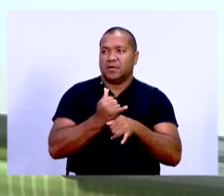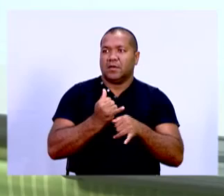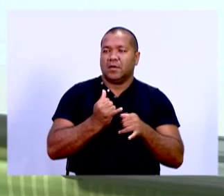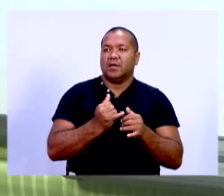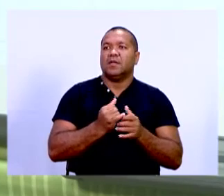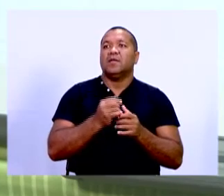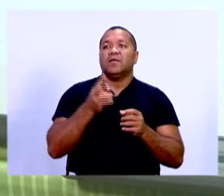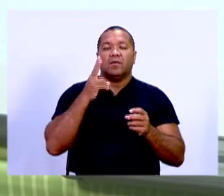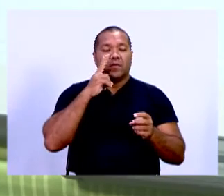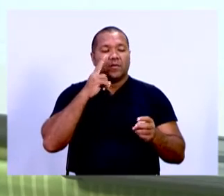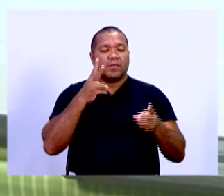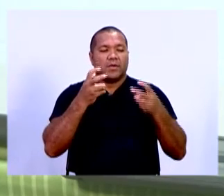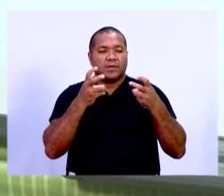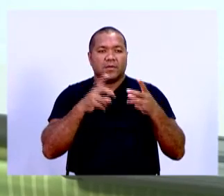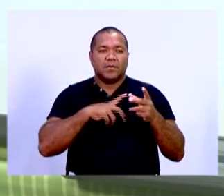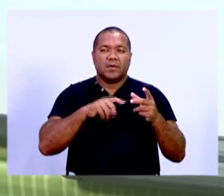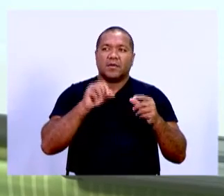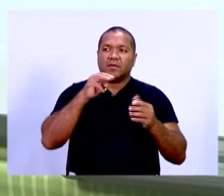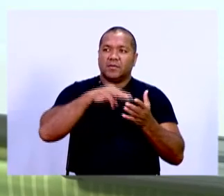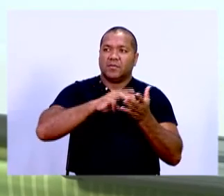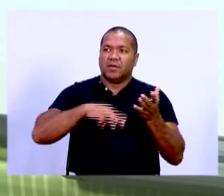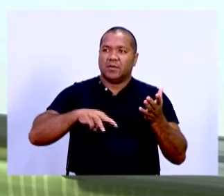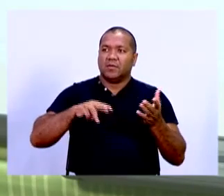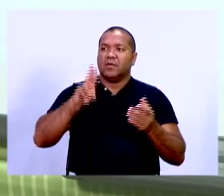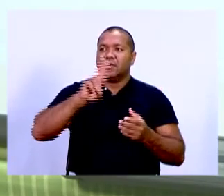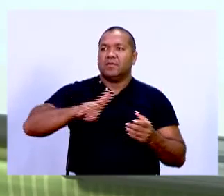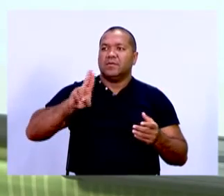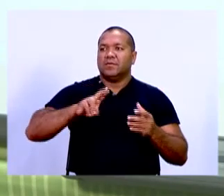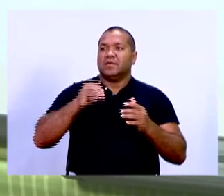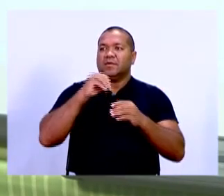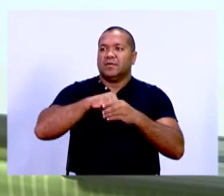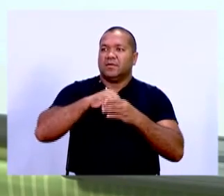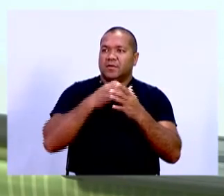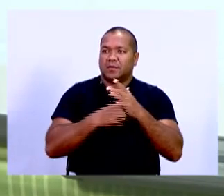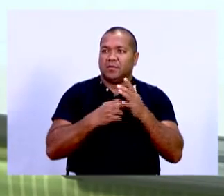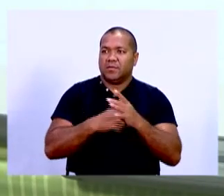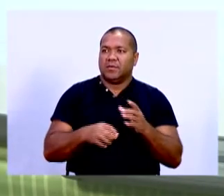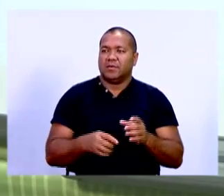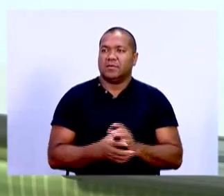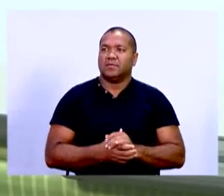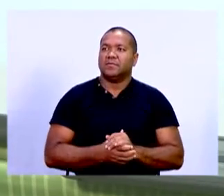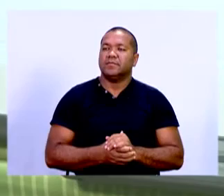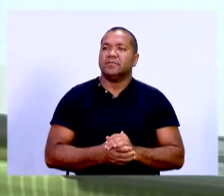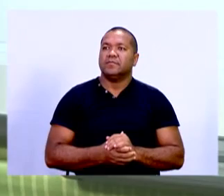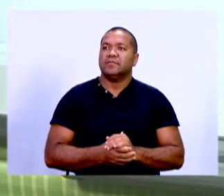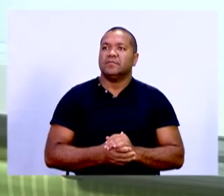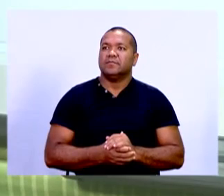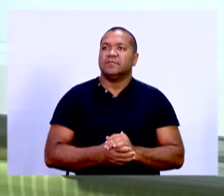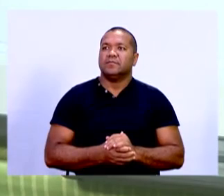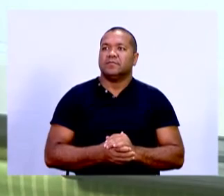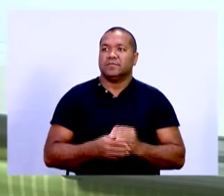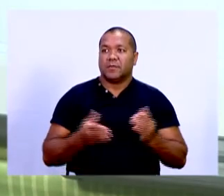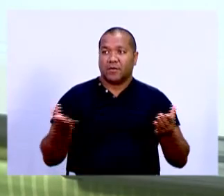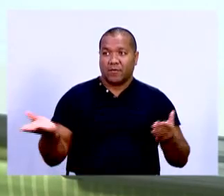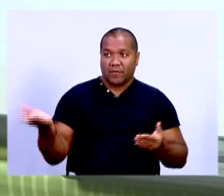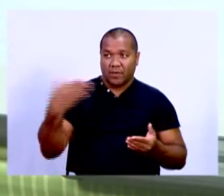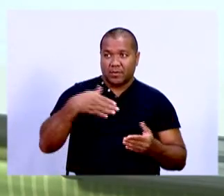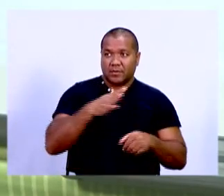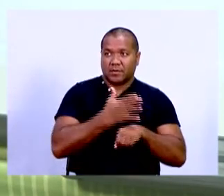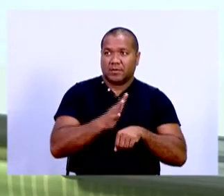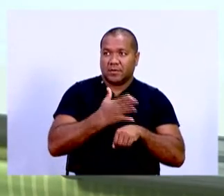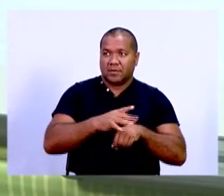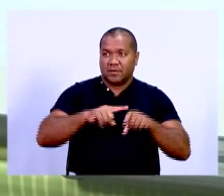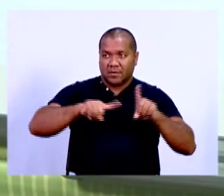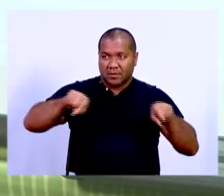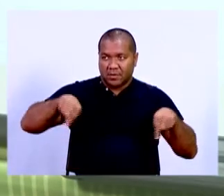muito utilizado também atualmente nas empresas, certo? Então, vamos à nossa atividade de